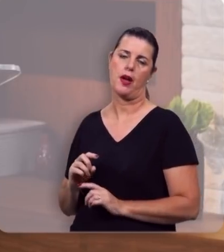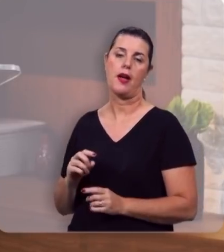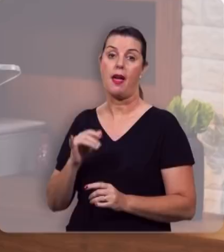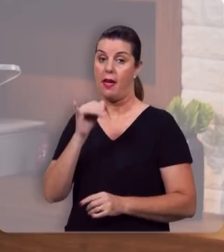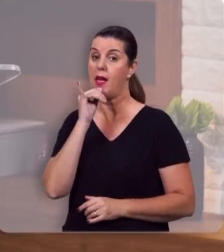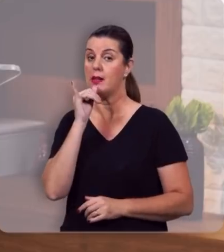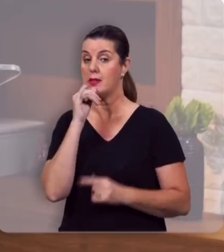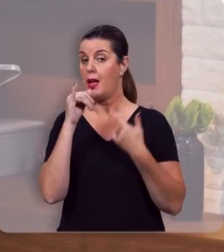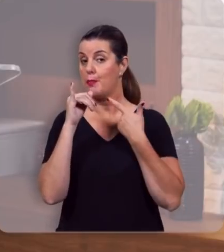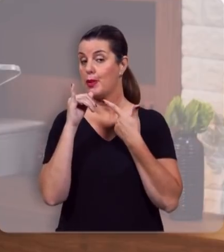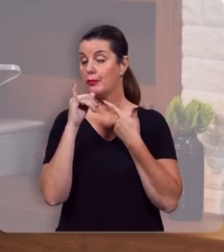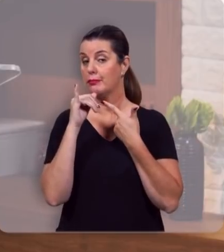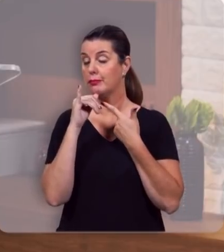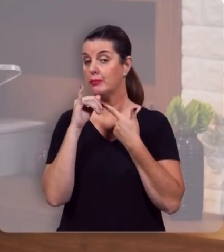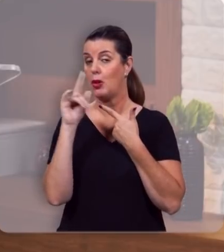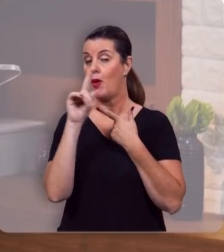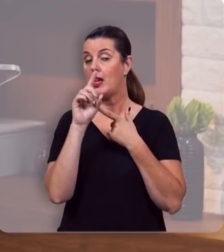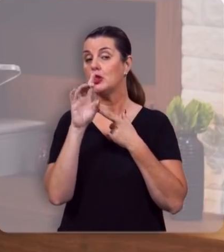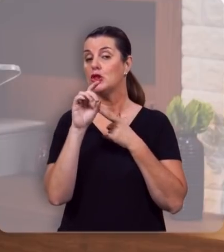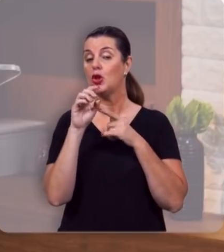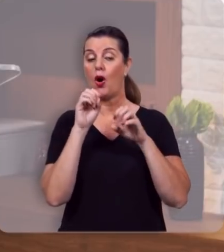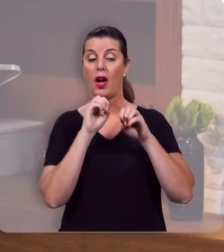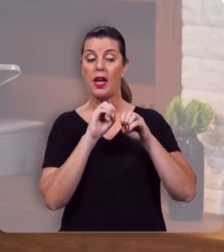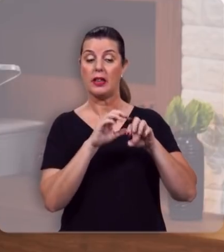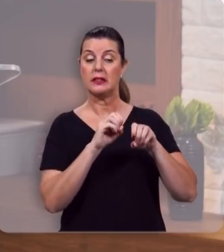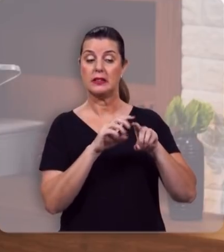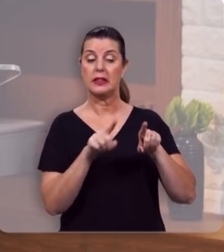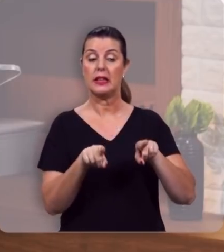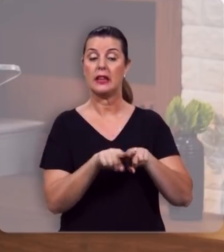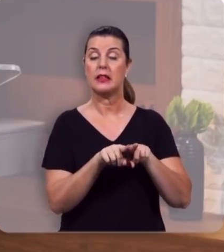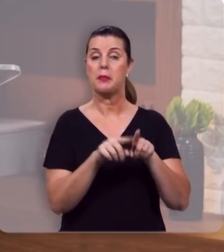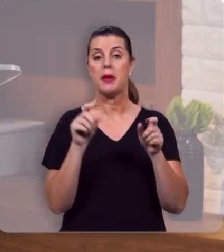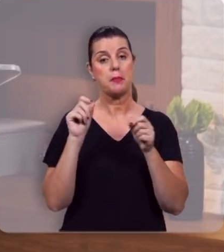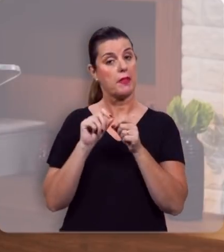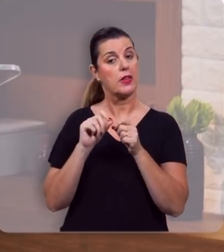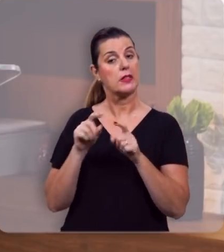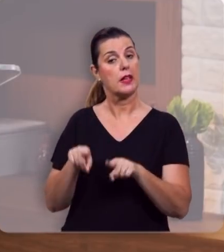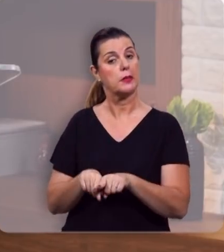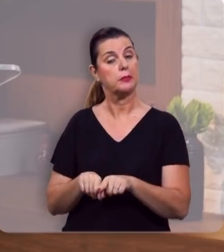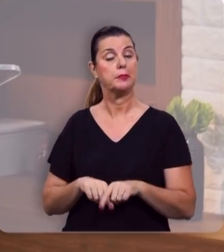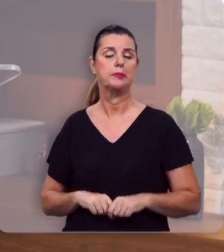apenas uma forma de ensinar, é a única forma eficaz de fazê-lo.